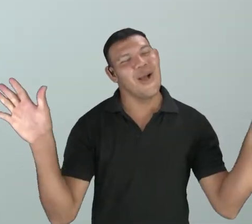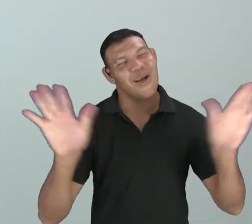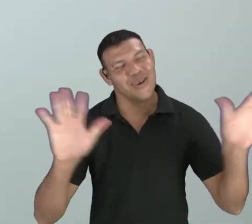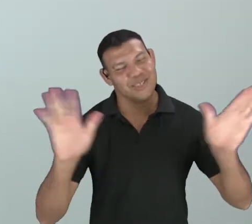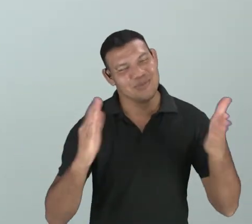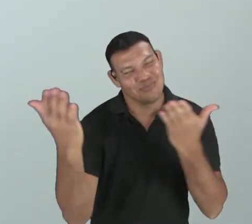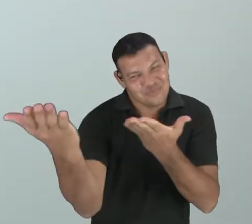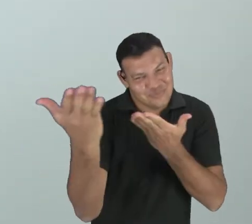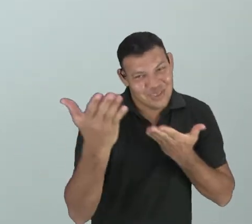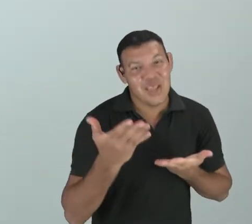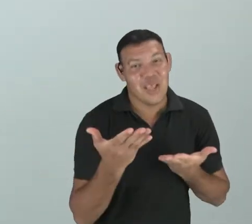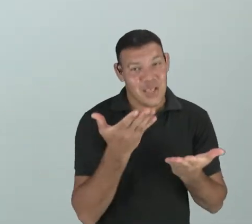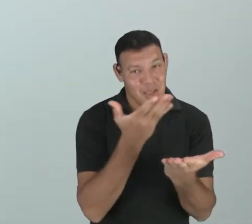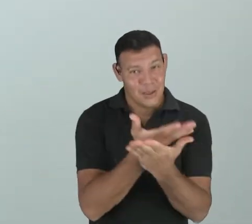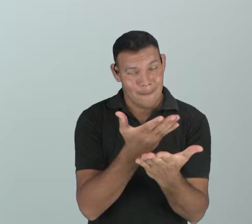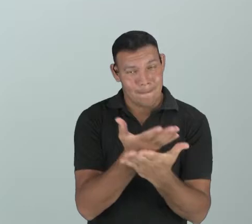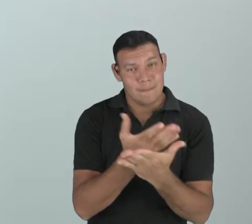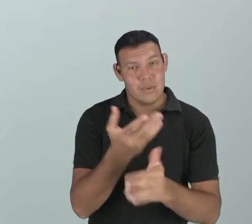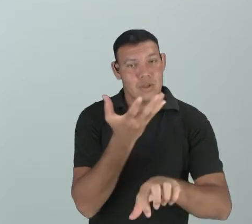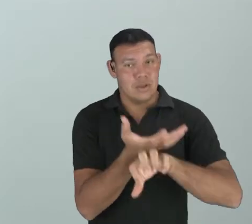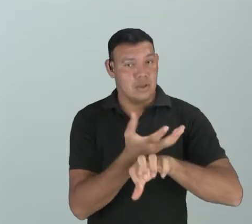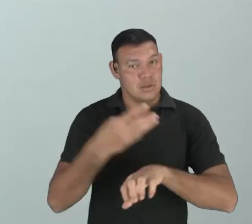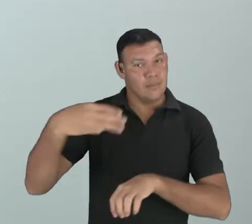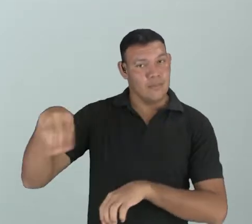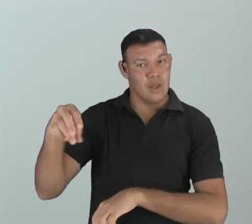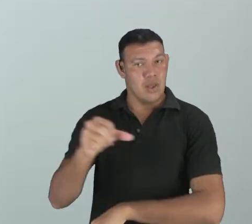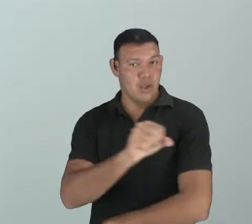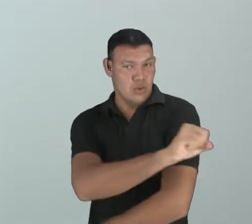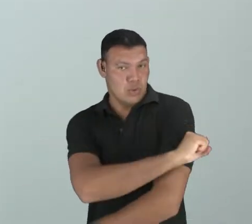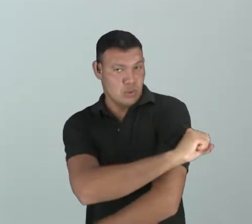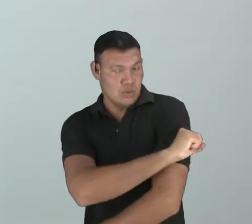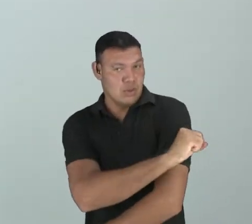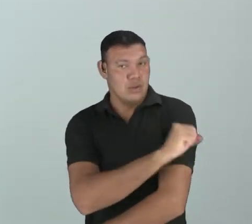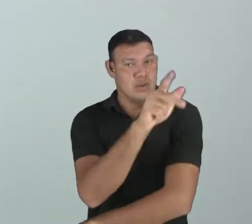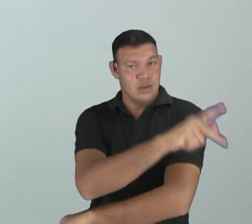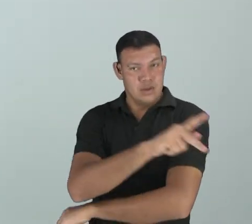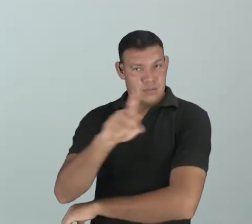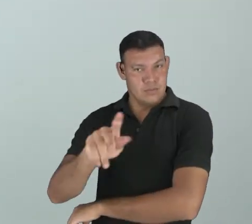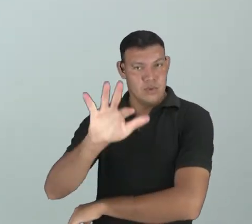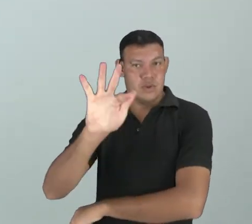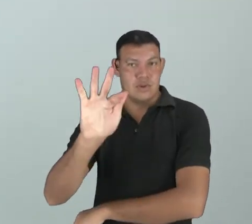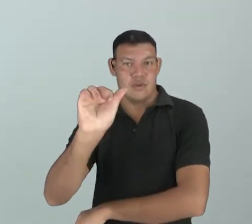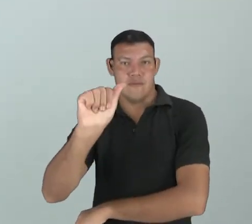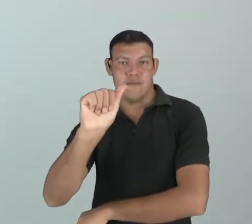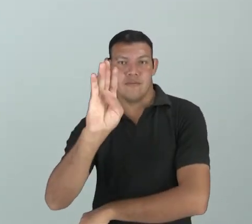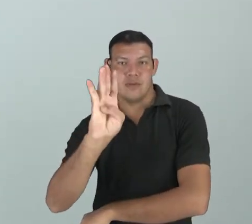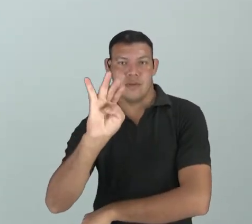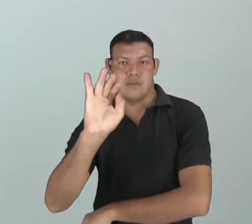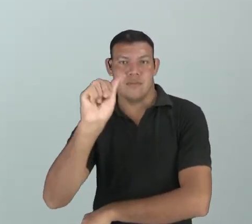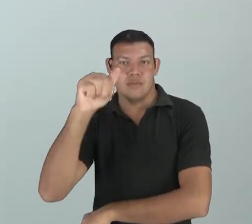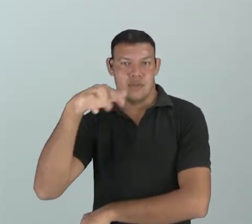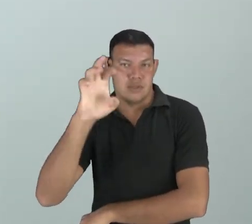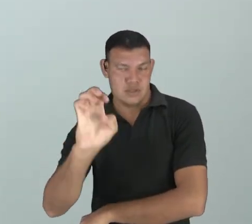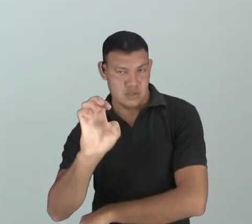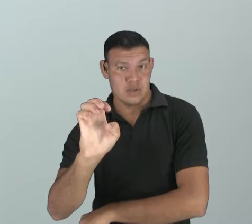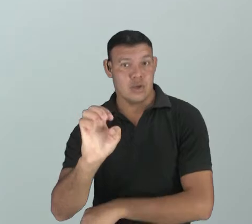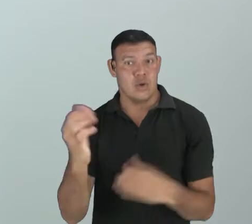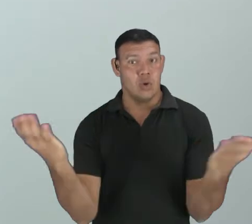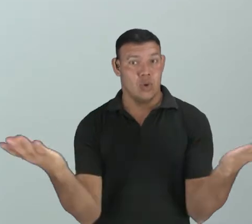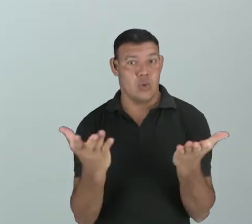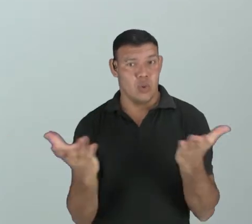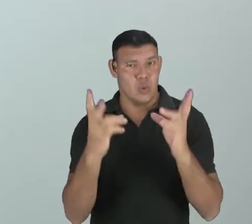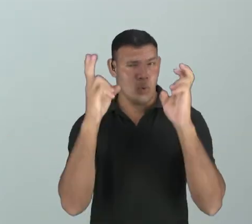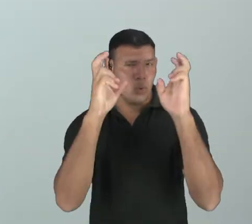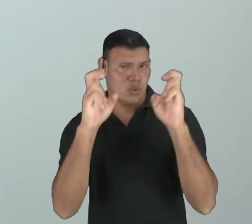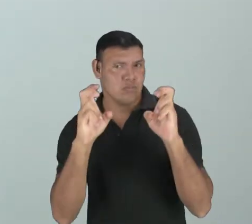Olá, sejam bem-vindos a mais uma aula de matemática do oitavo ano. Eu sou a professora Fabiane Farias e na nossa aula de hoje nós vamos ver